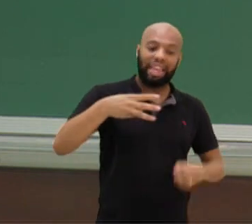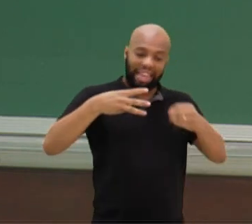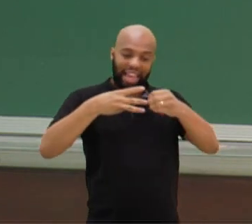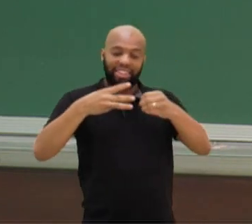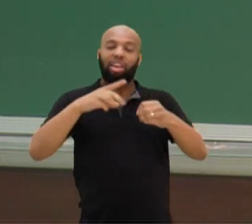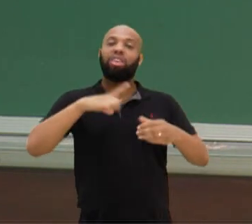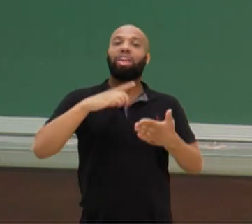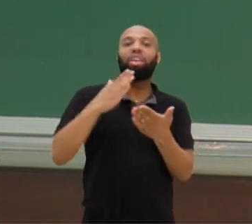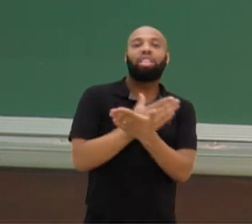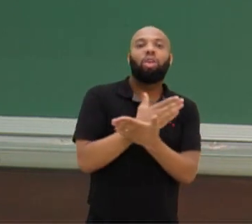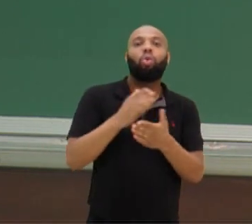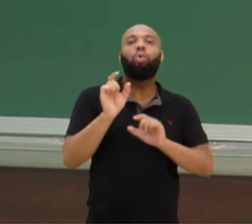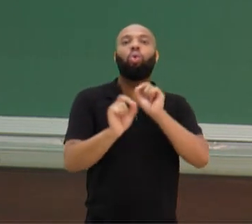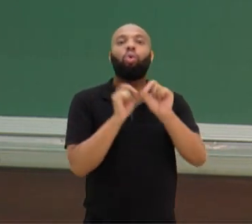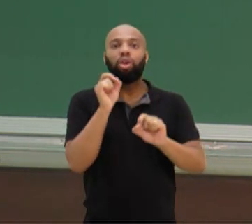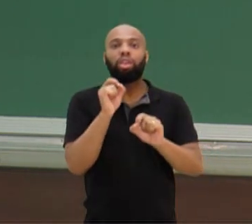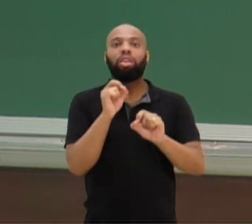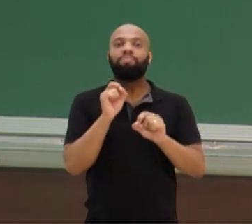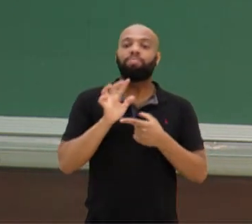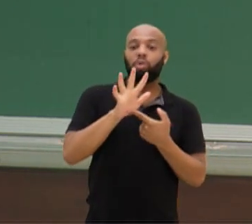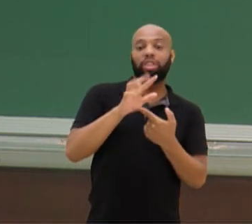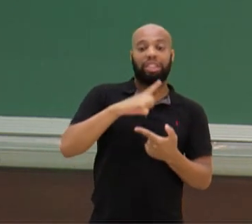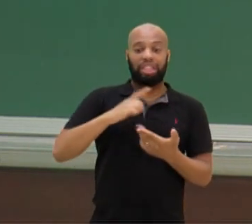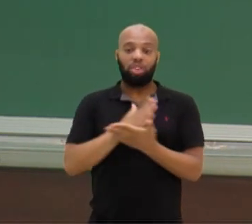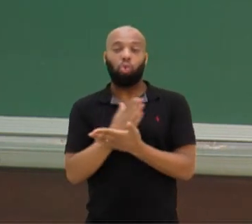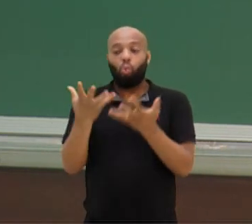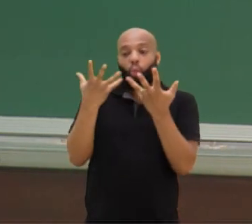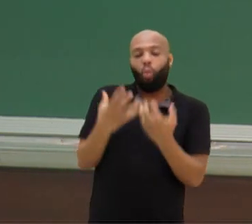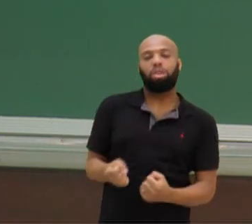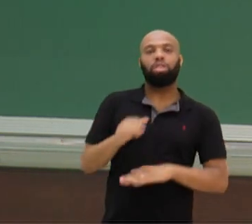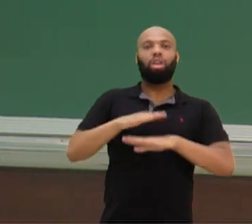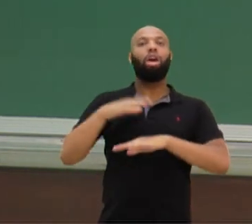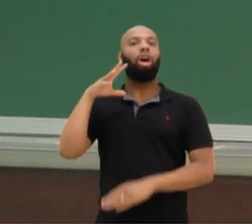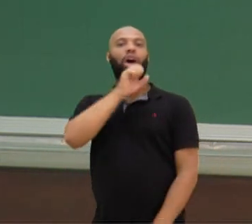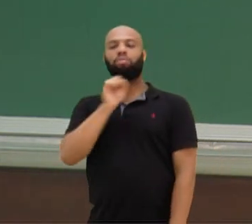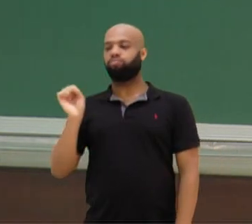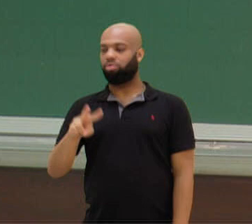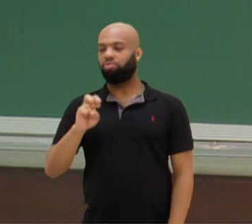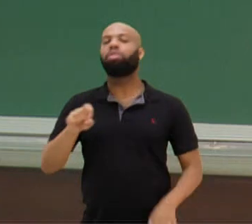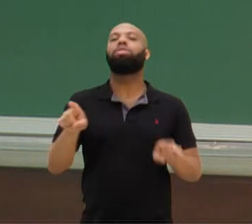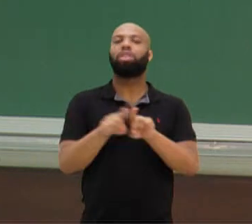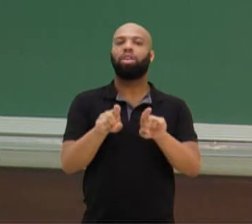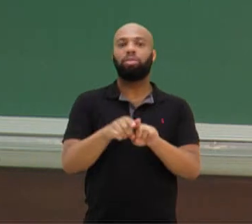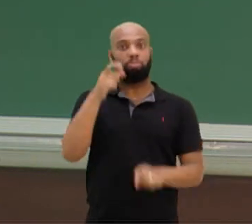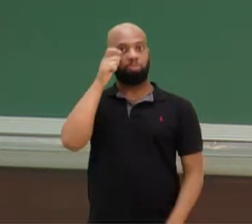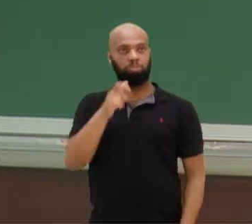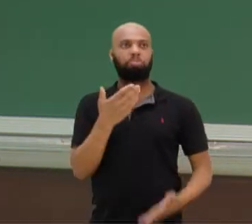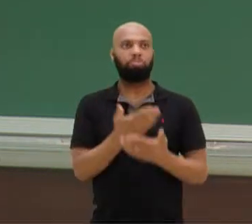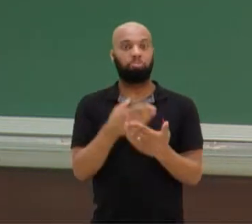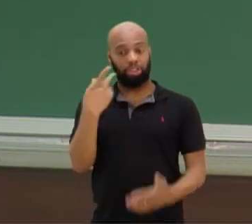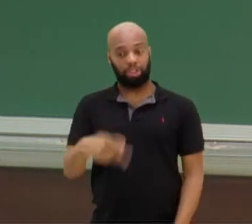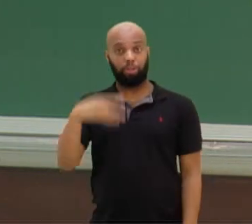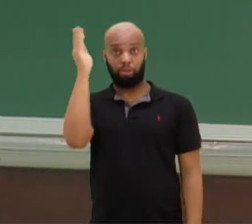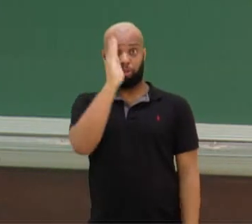alguma marcação que aceitam o vírus mais rapidamente. Tá? Então, bem interessante esse estudo aqui do